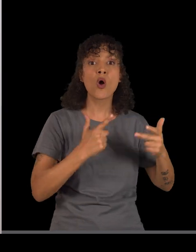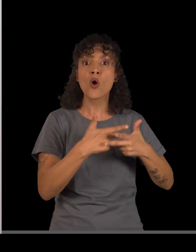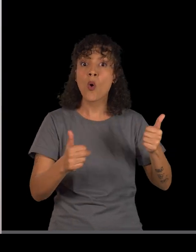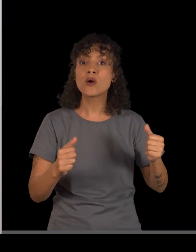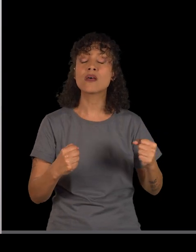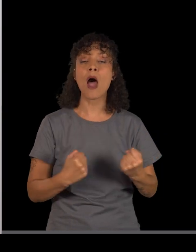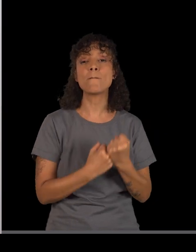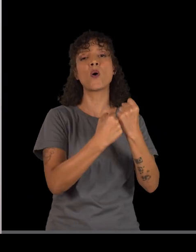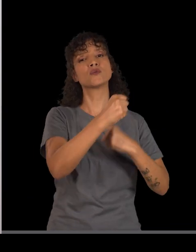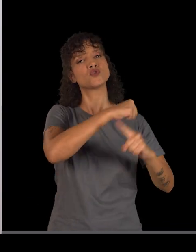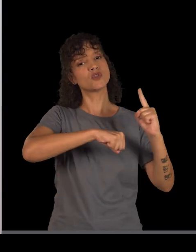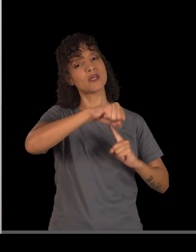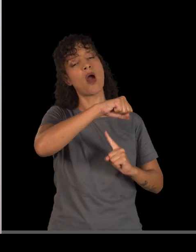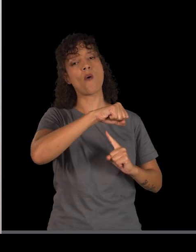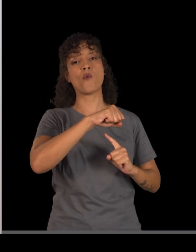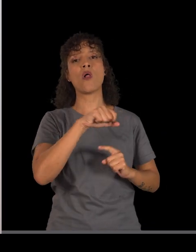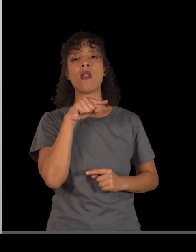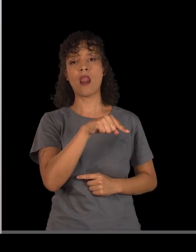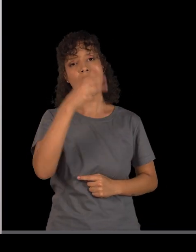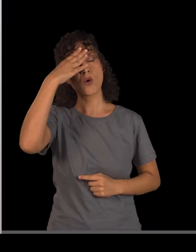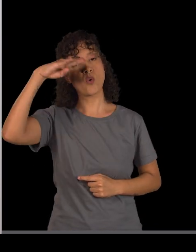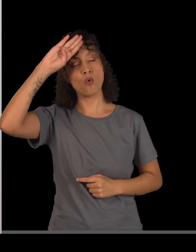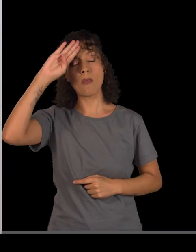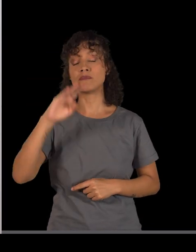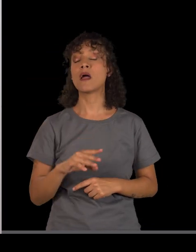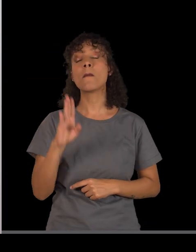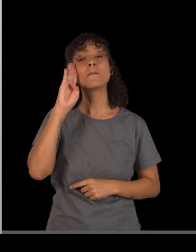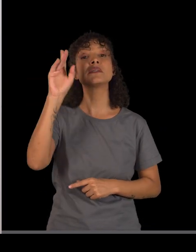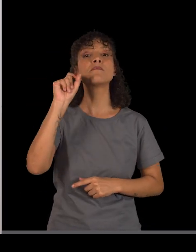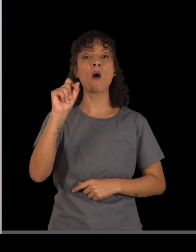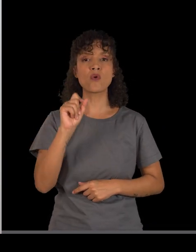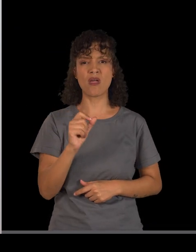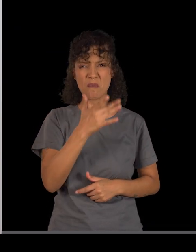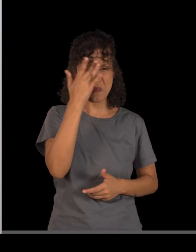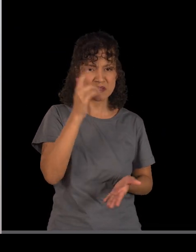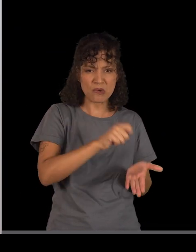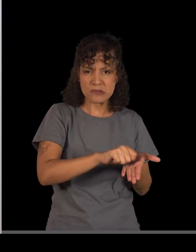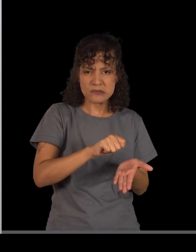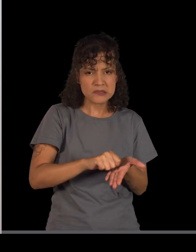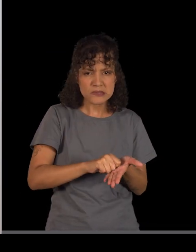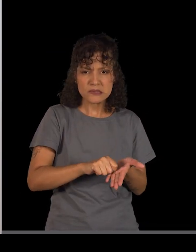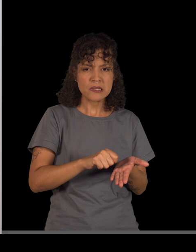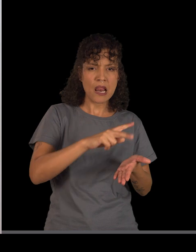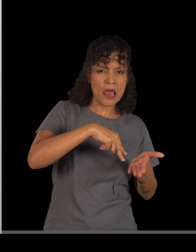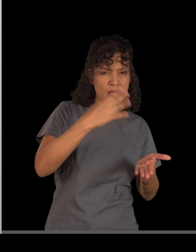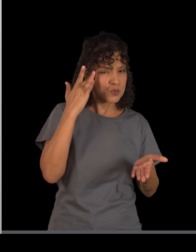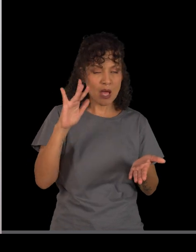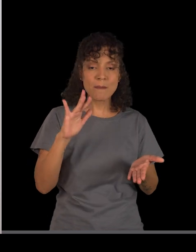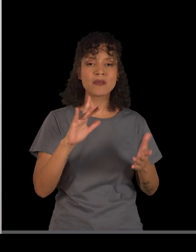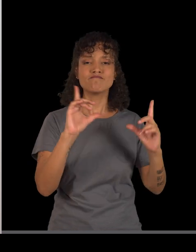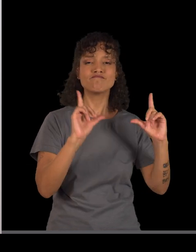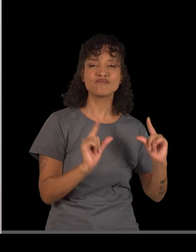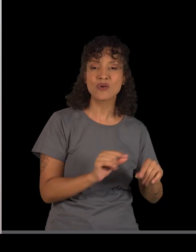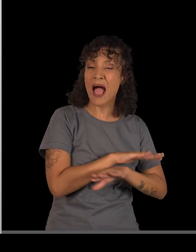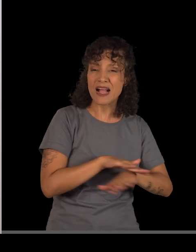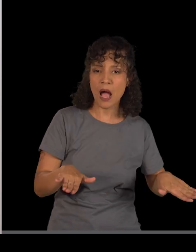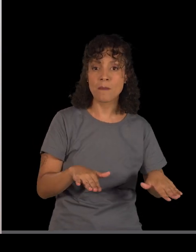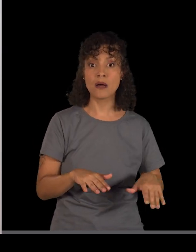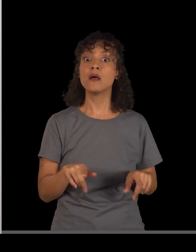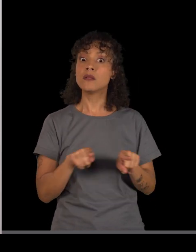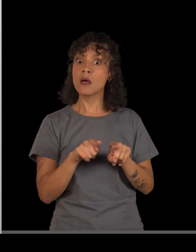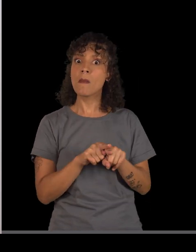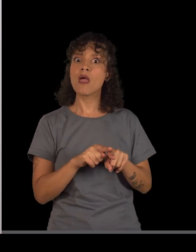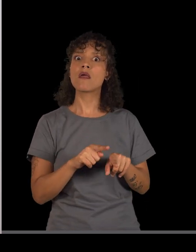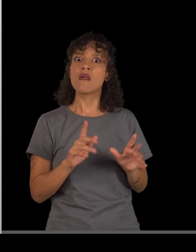em Cuba. A primeira delas é a erradicação do analfabetismo. Ele realiza muitos investimentos na saúde e